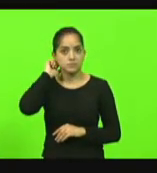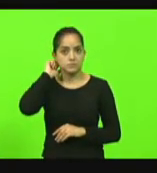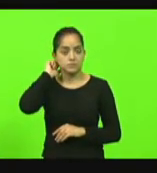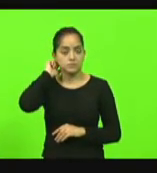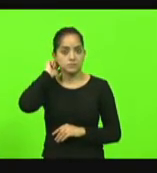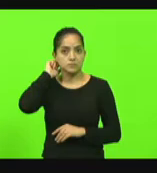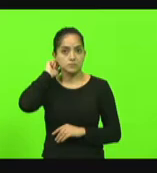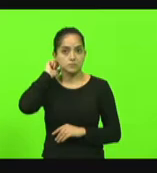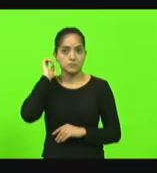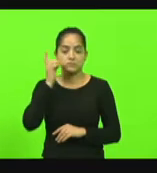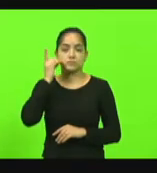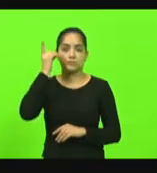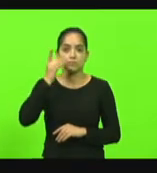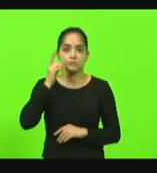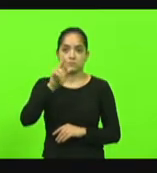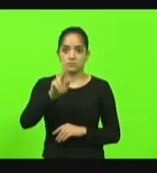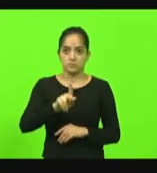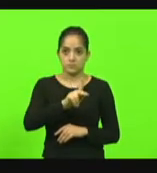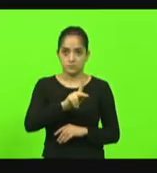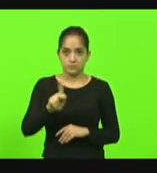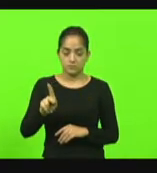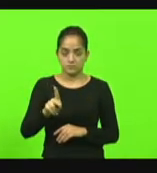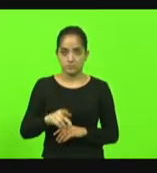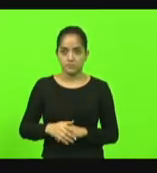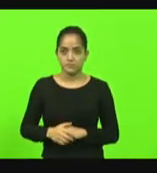Como vota deputado Padre Pedro Baldeceira?